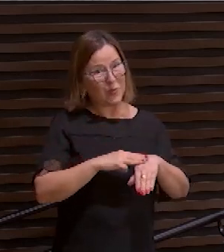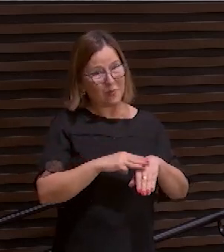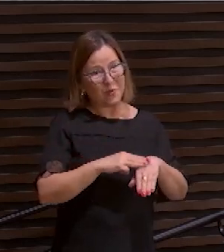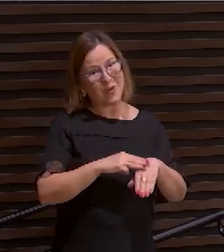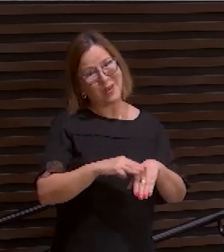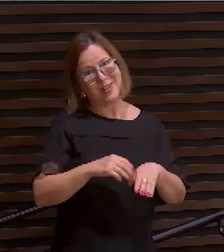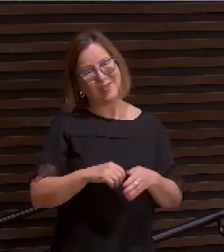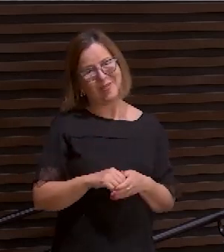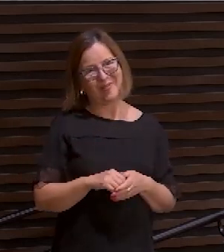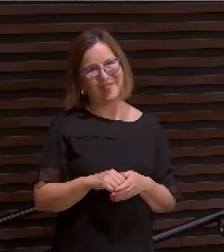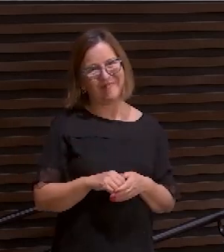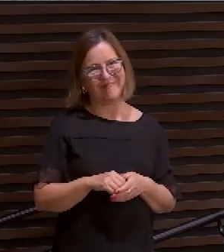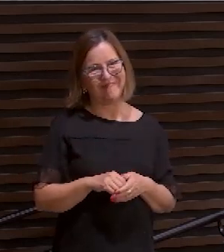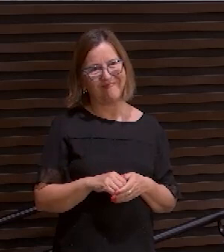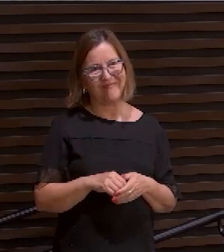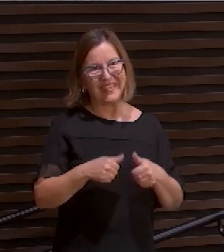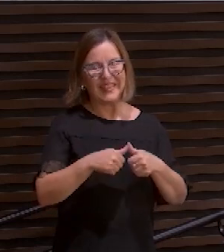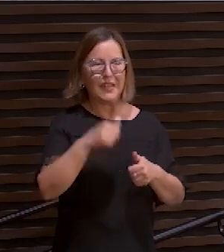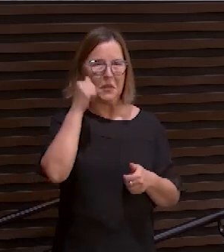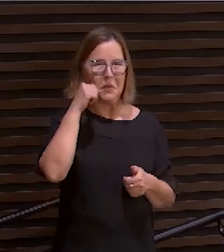pessoa que fez a diferença na Índia.